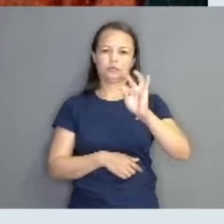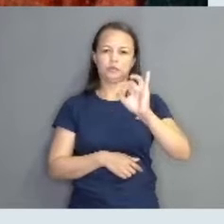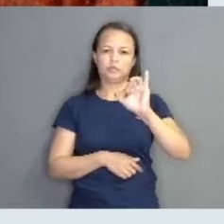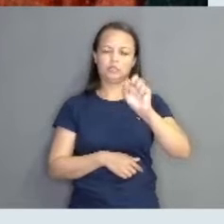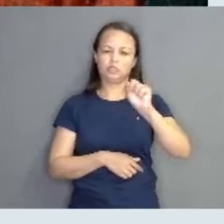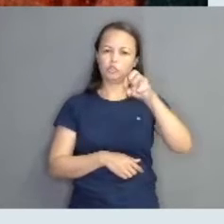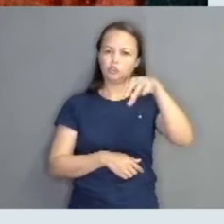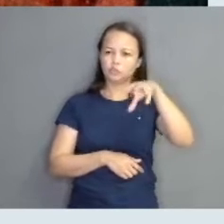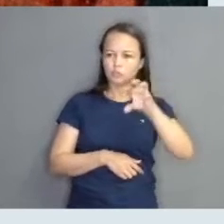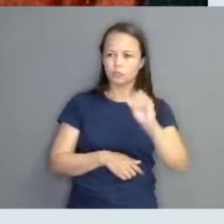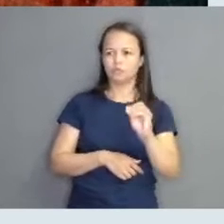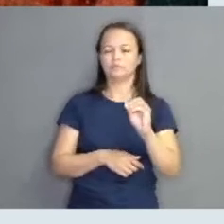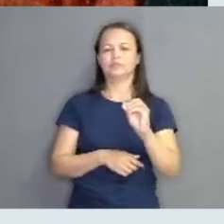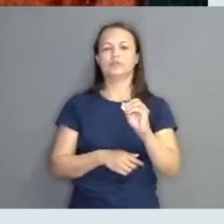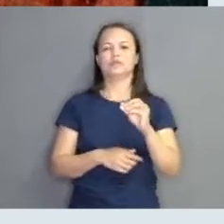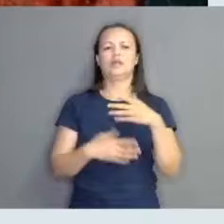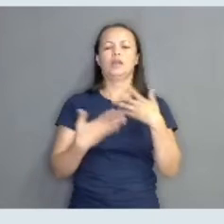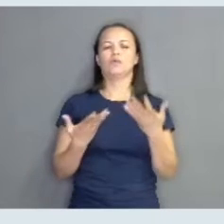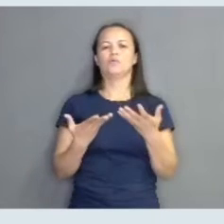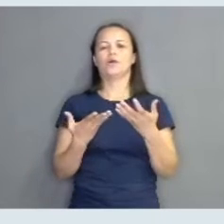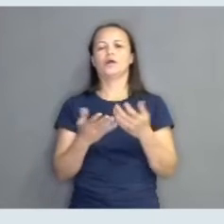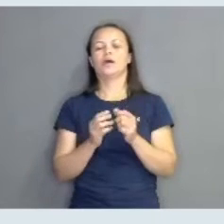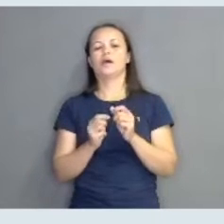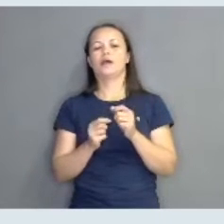o ato de supremacia.